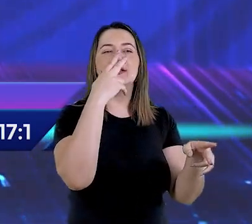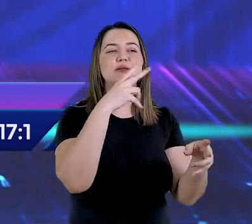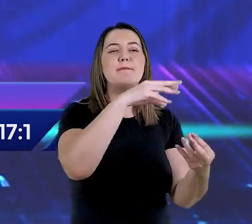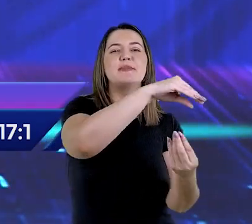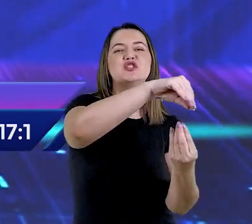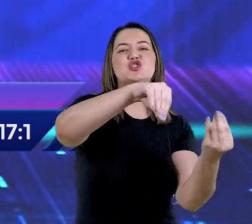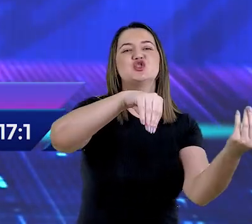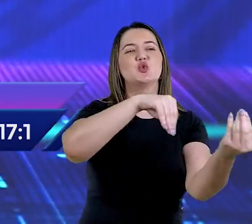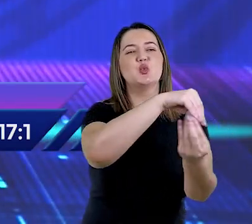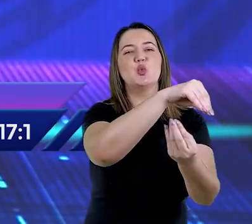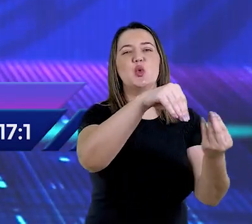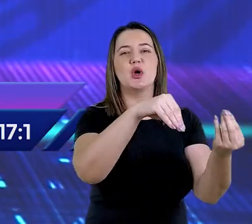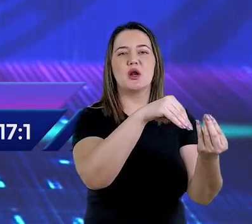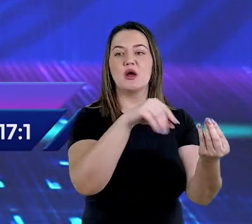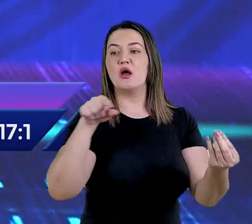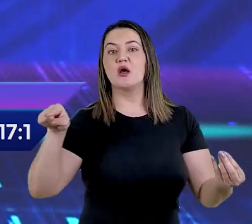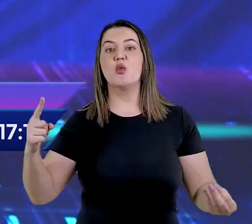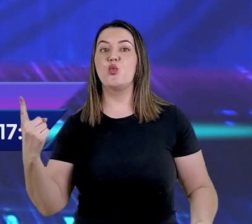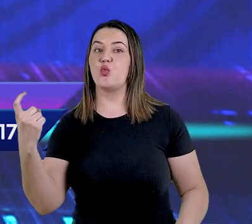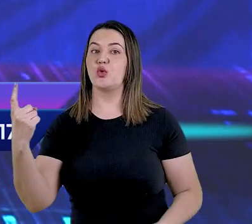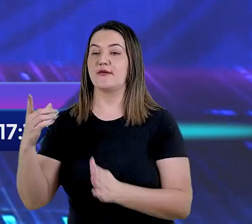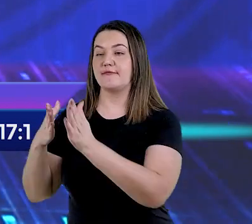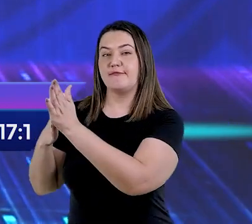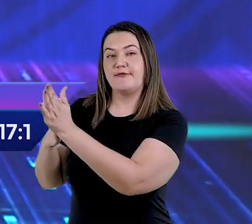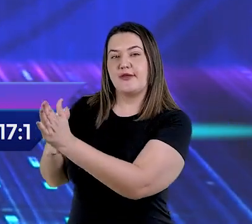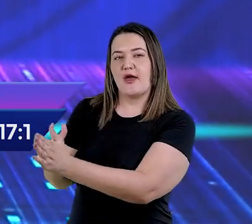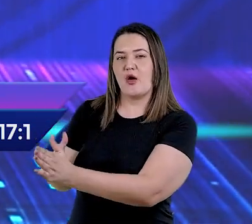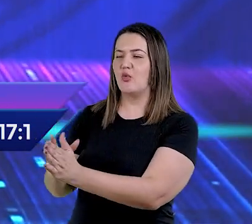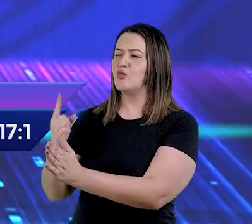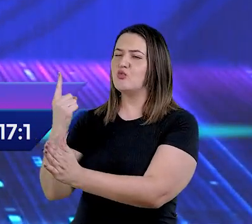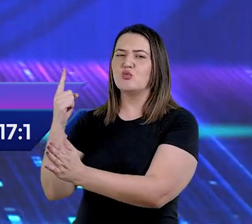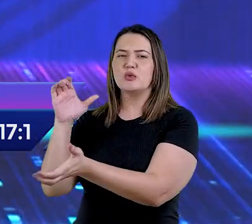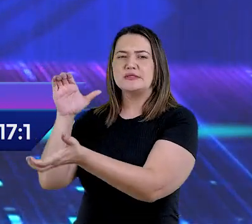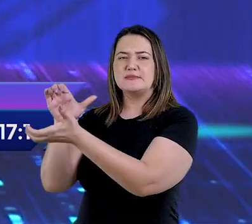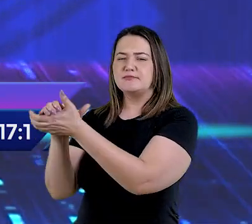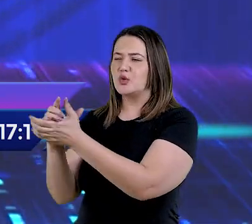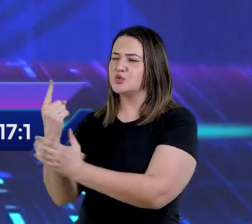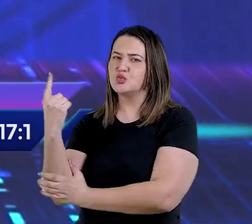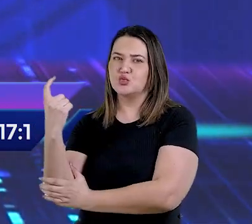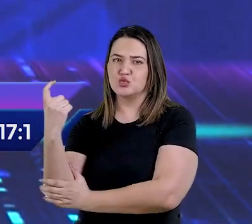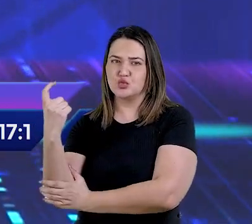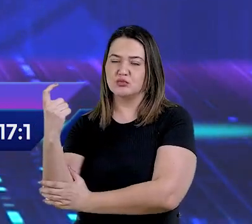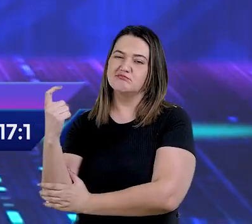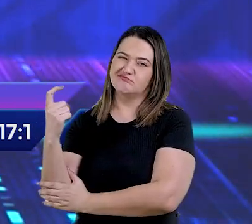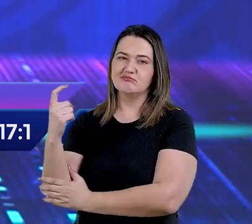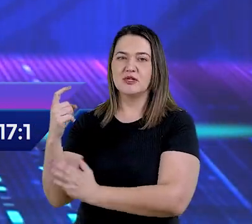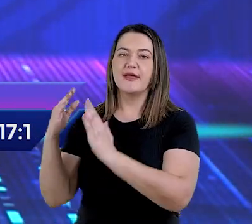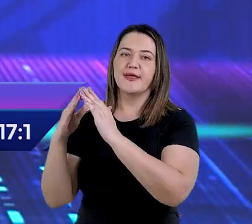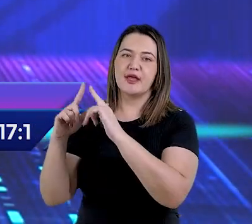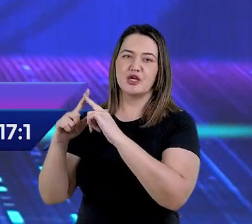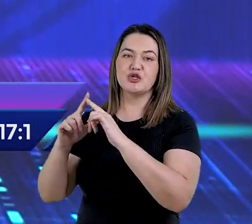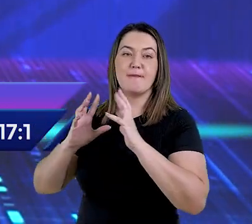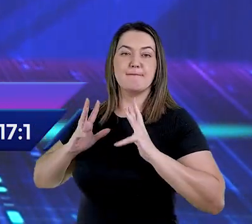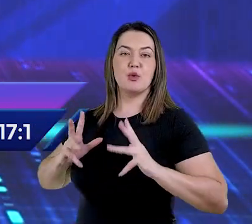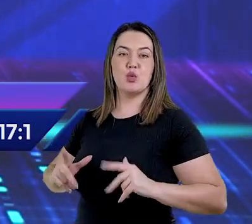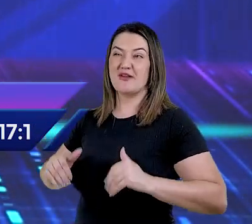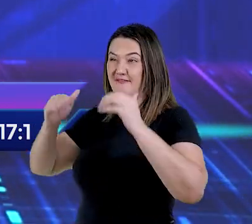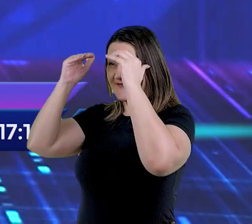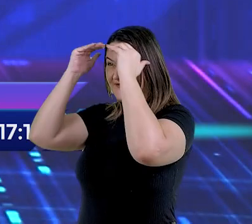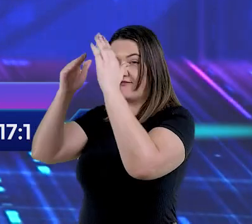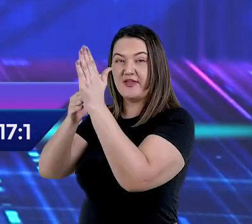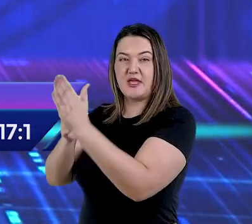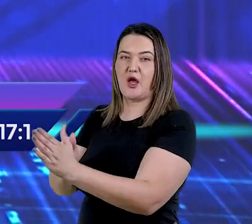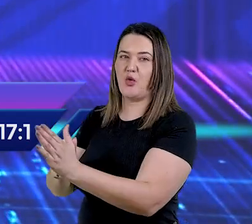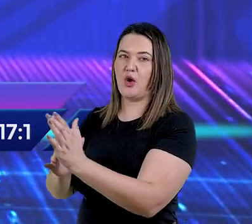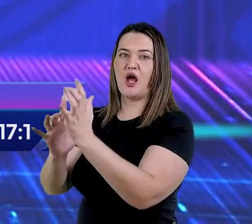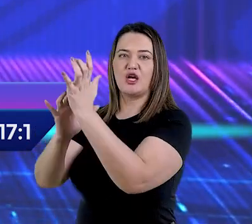outras paixões. A figura de uma meretriz, vejam, que está também em paralelo à mulher, porque